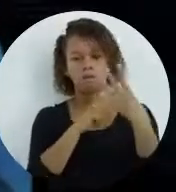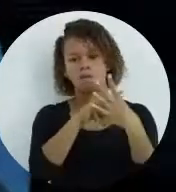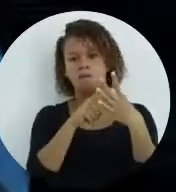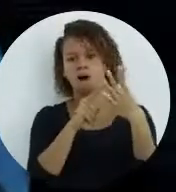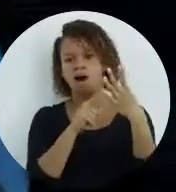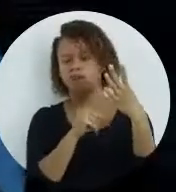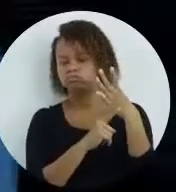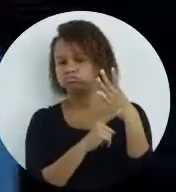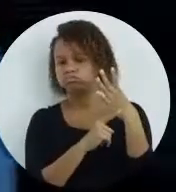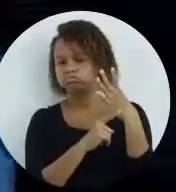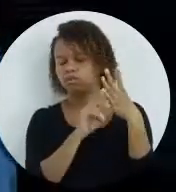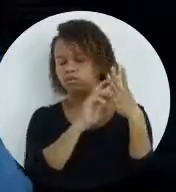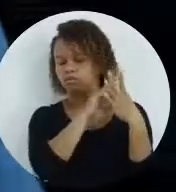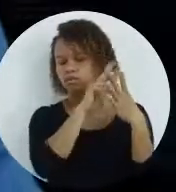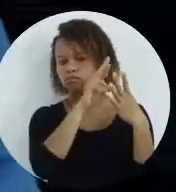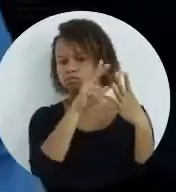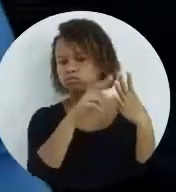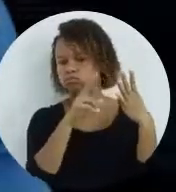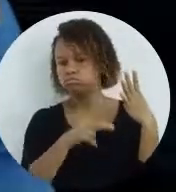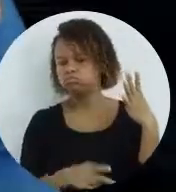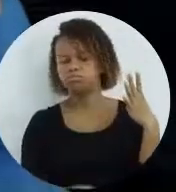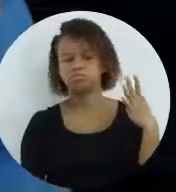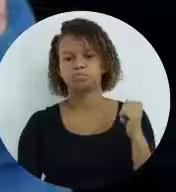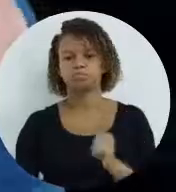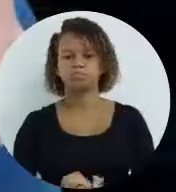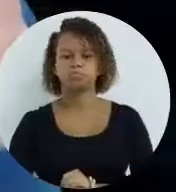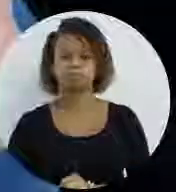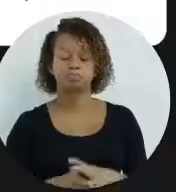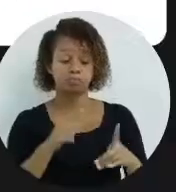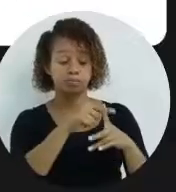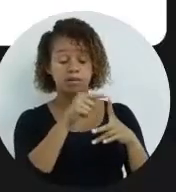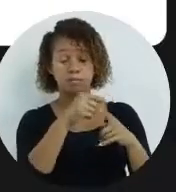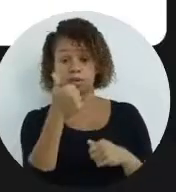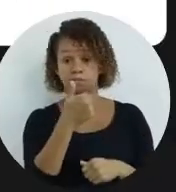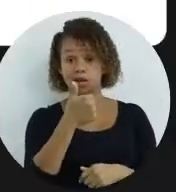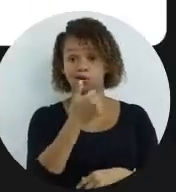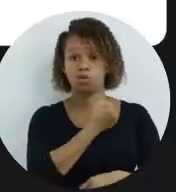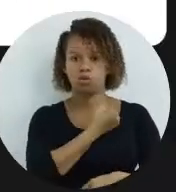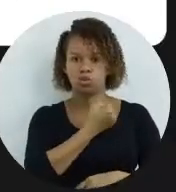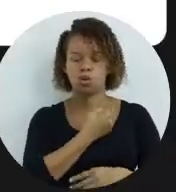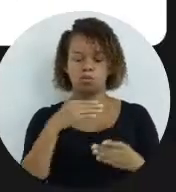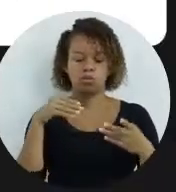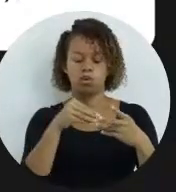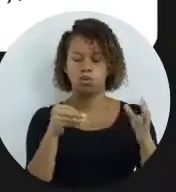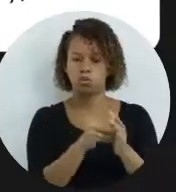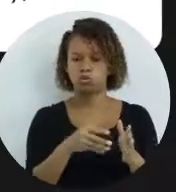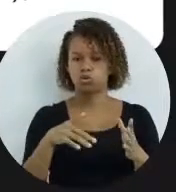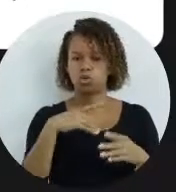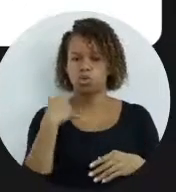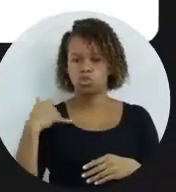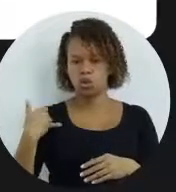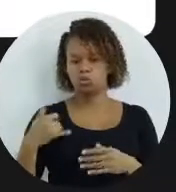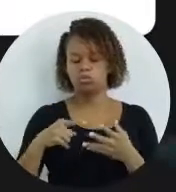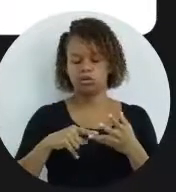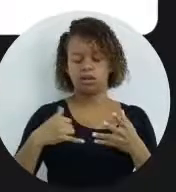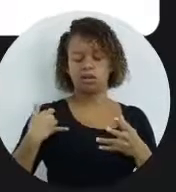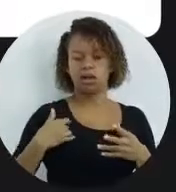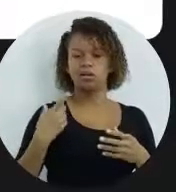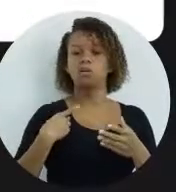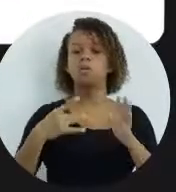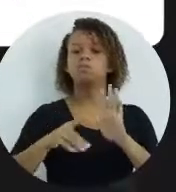4 variáveis. Primeiro nome, último nome, idade e